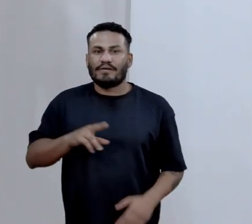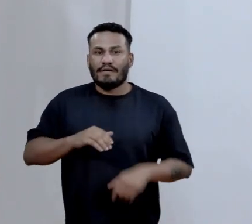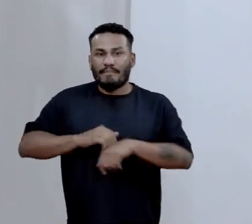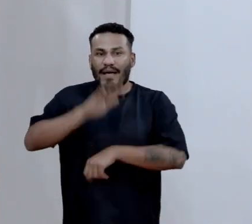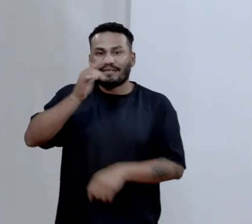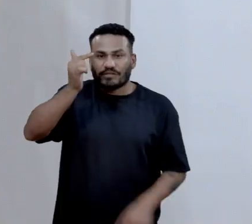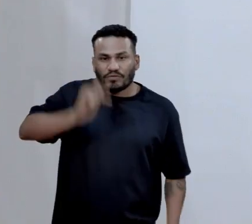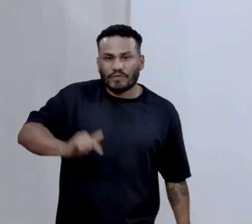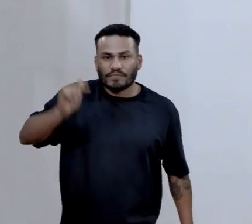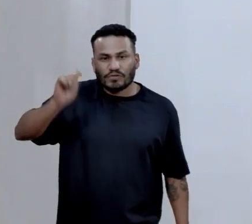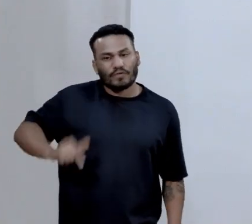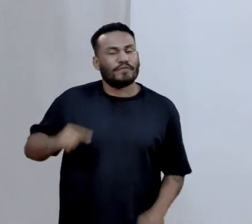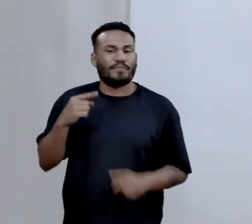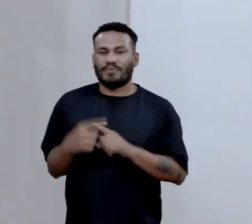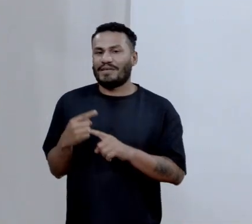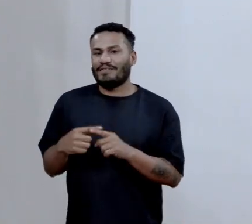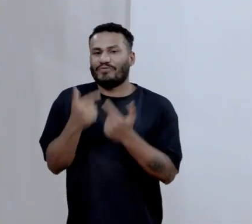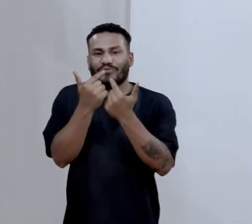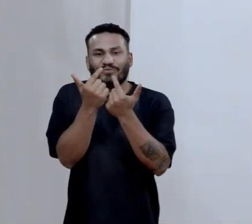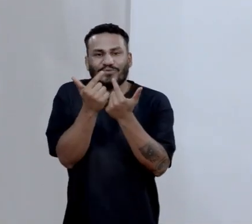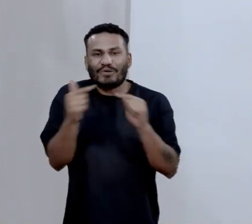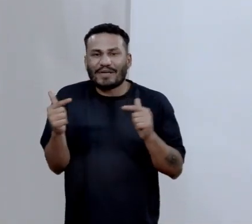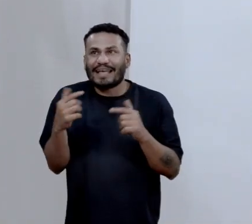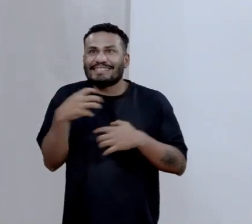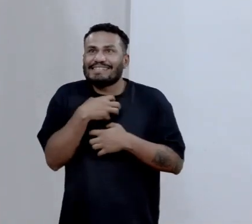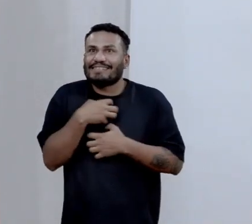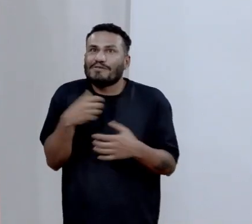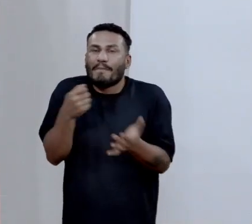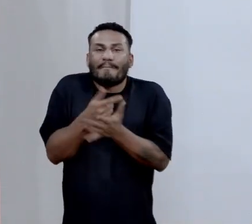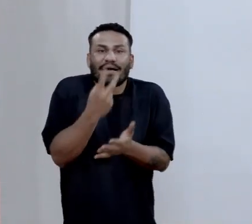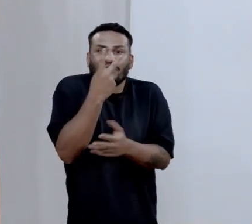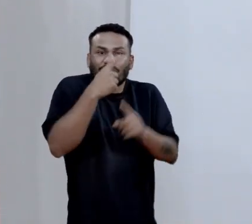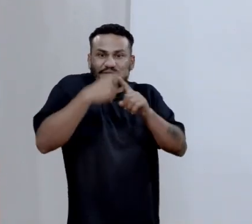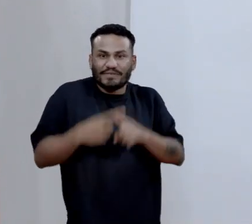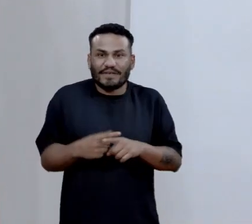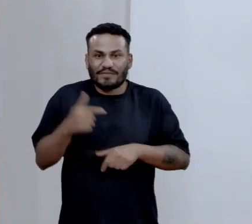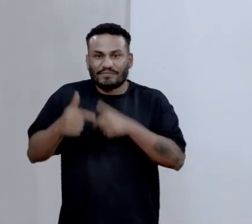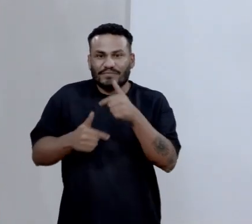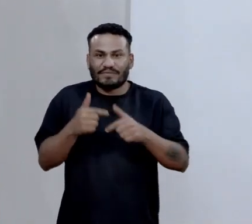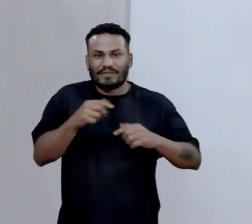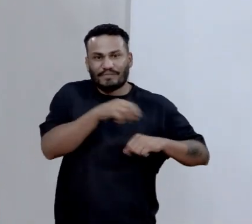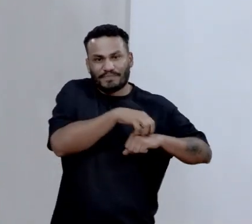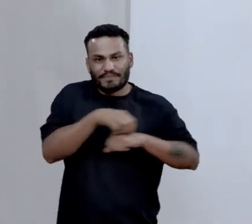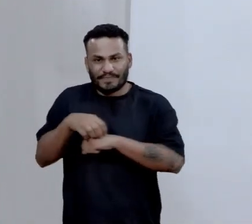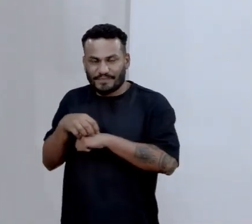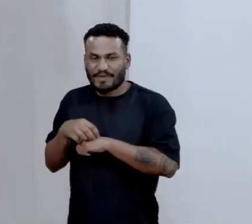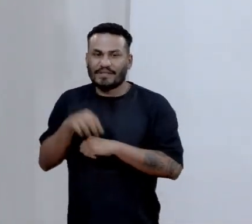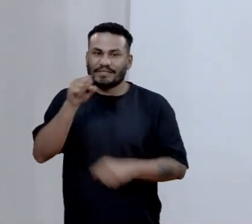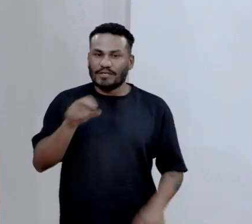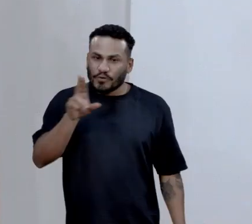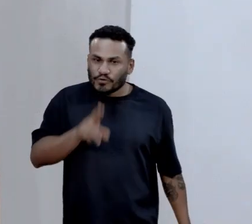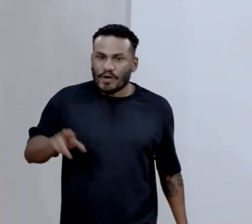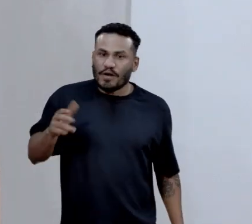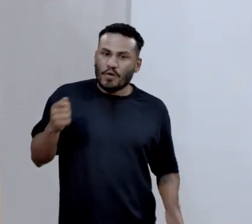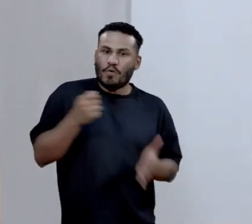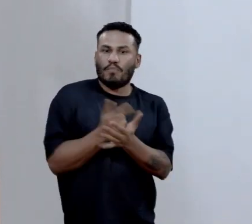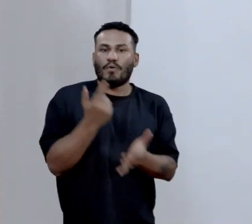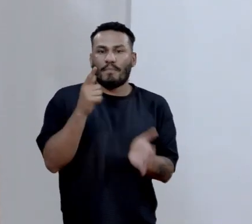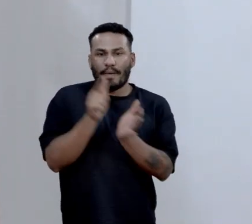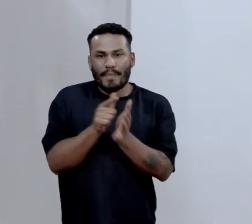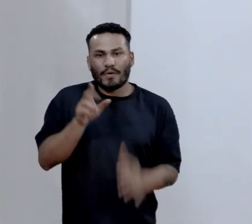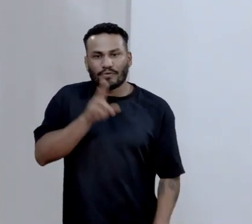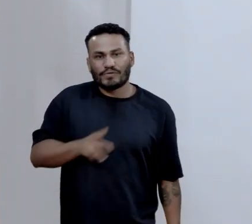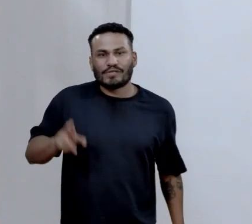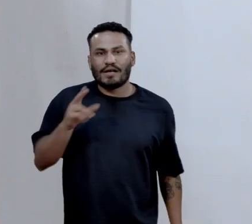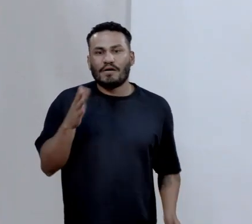mais recorrência, porque ele não quer ter a sensação de que está pagando 2 vezes por um serviço de transporte. Então, se o usuário comprou um bilhete para